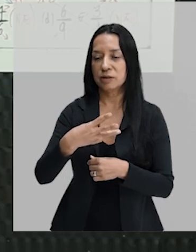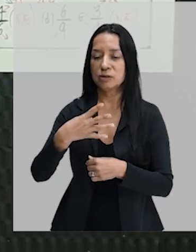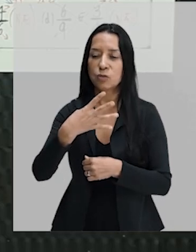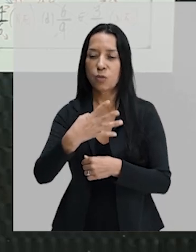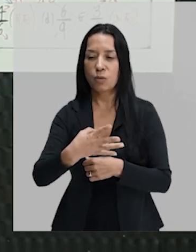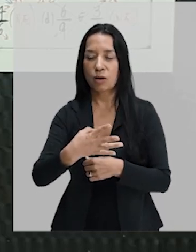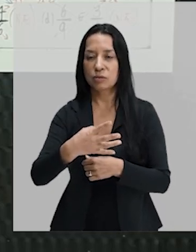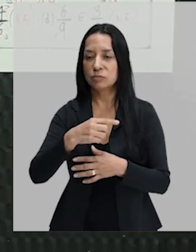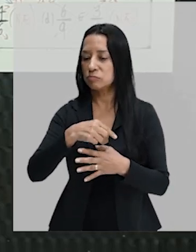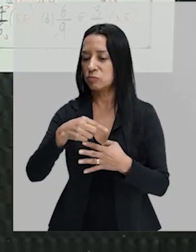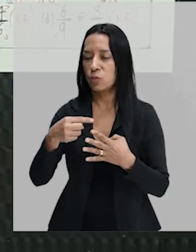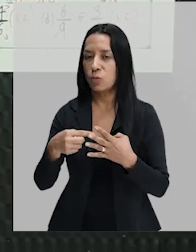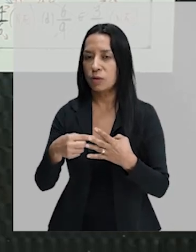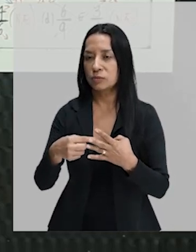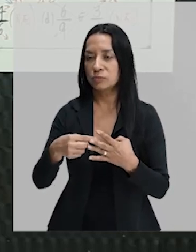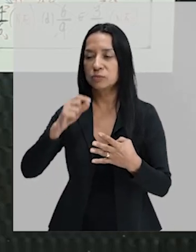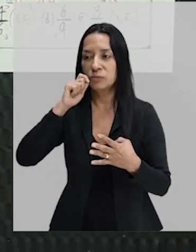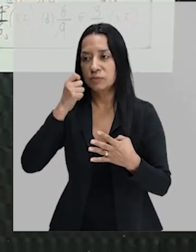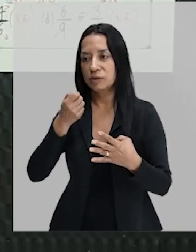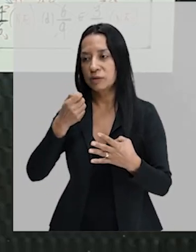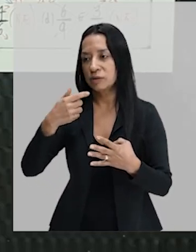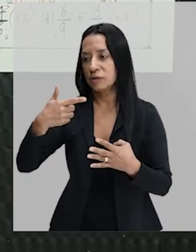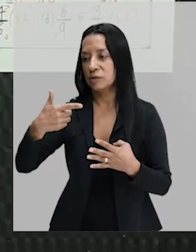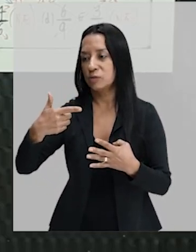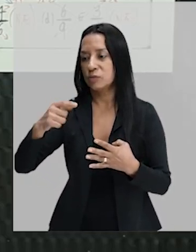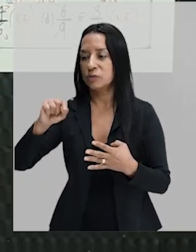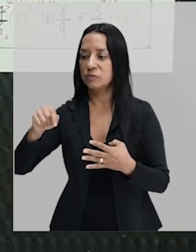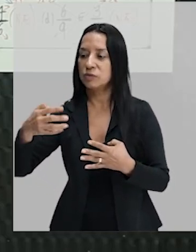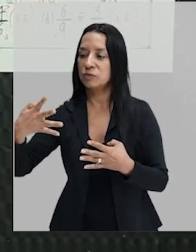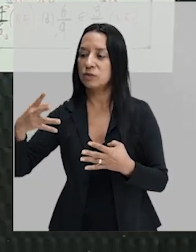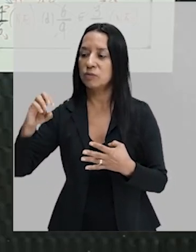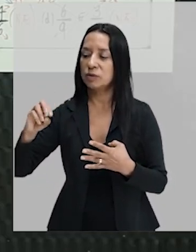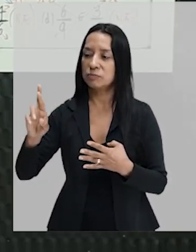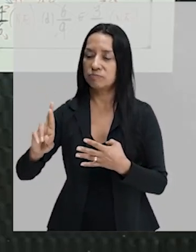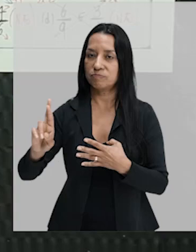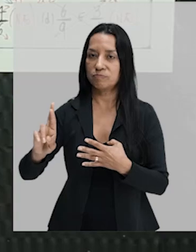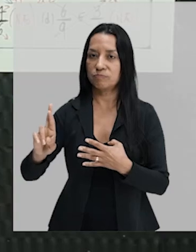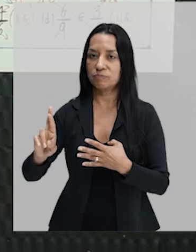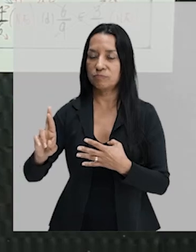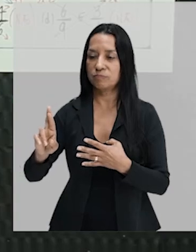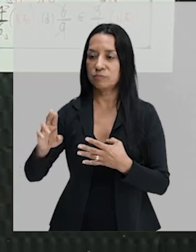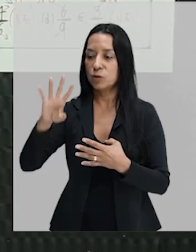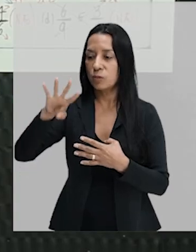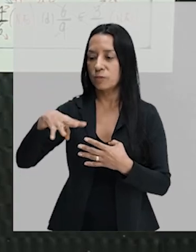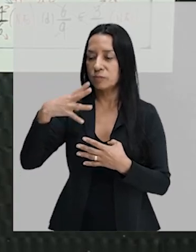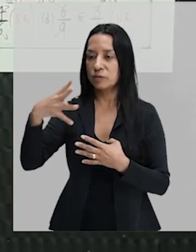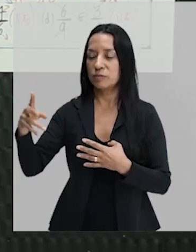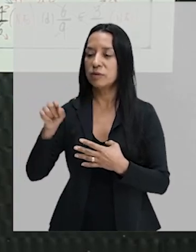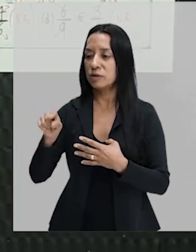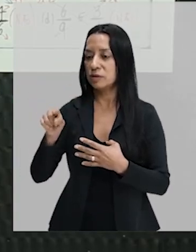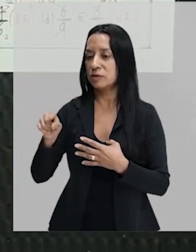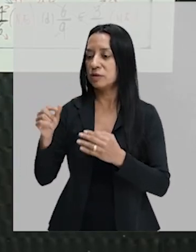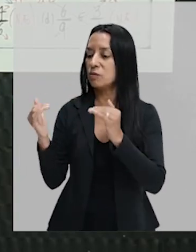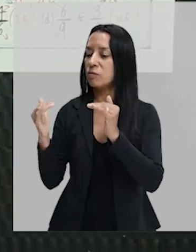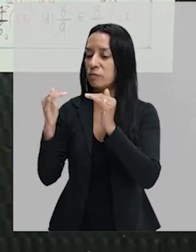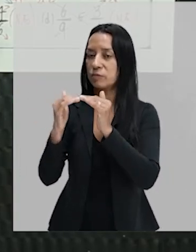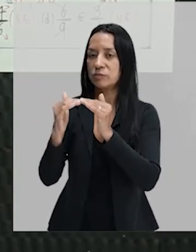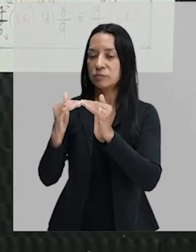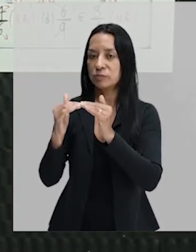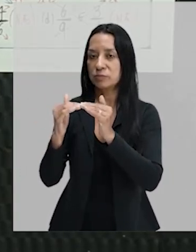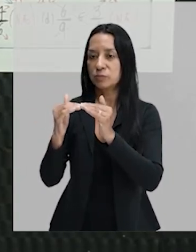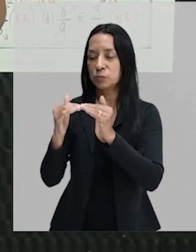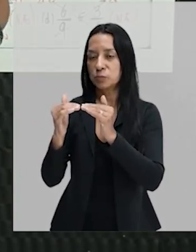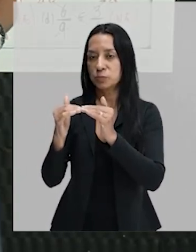ser 240 centavos, R$2,40. Então, uma tabelinha dessa aqui, existe uma